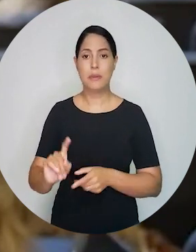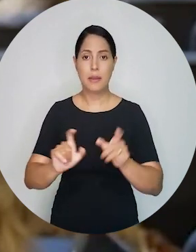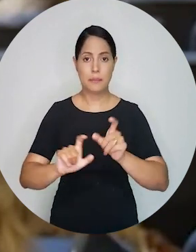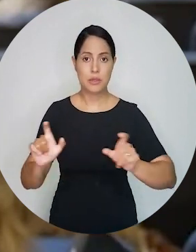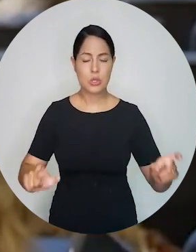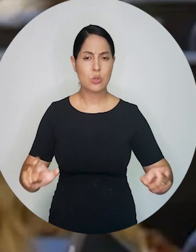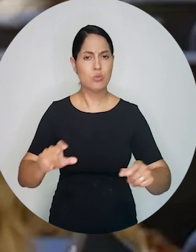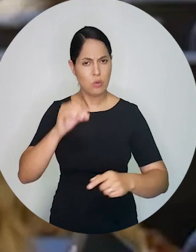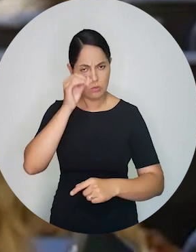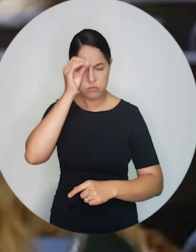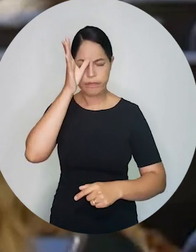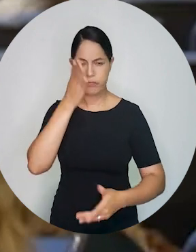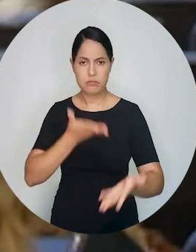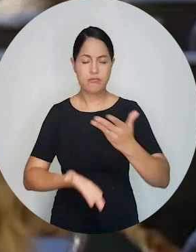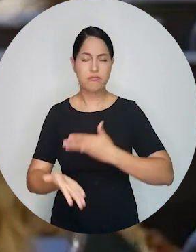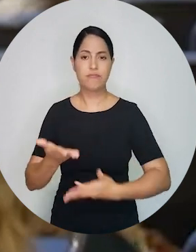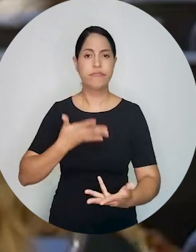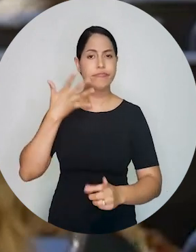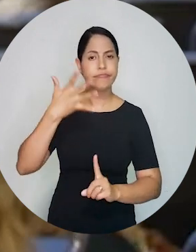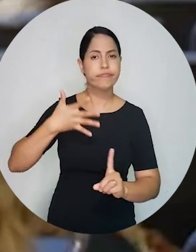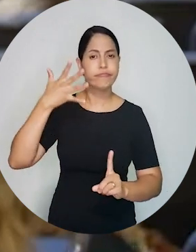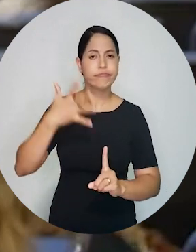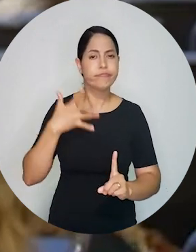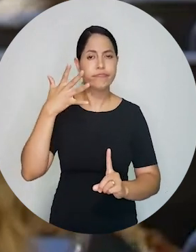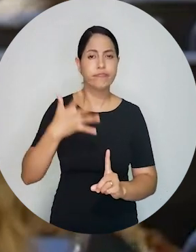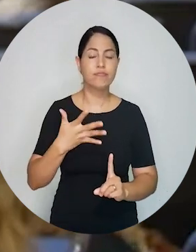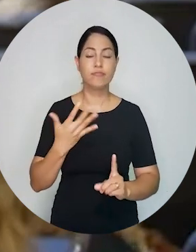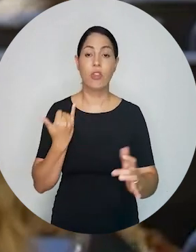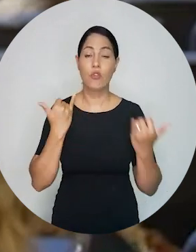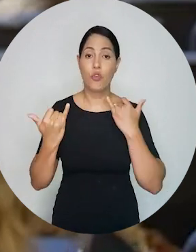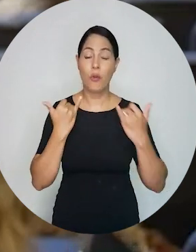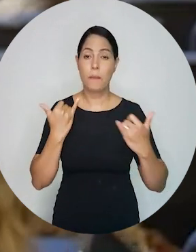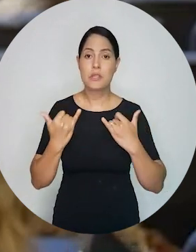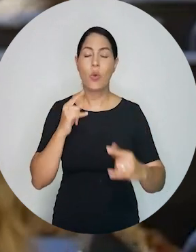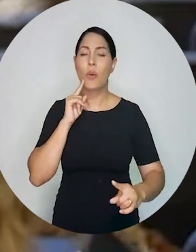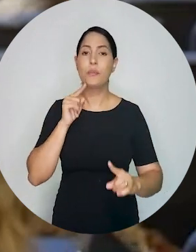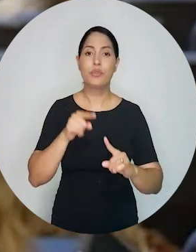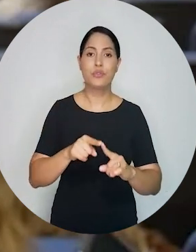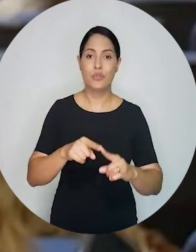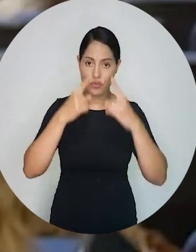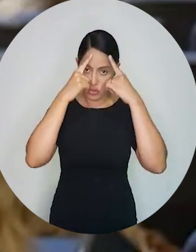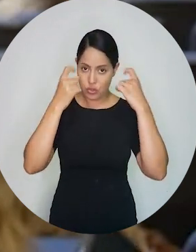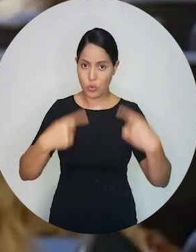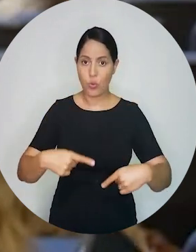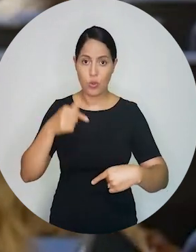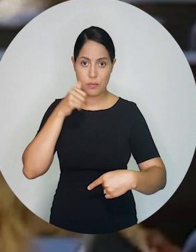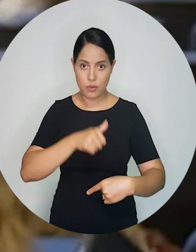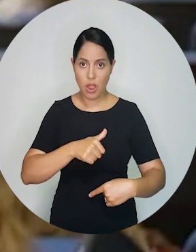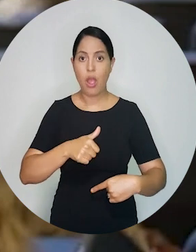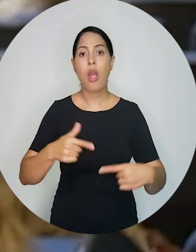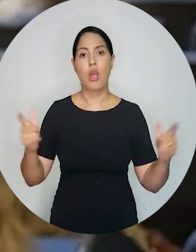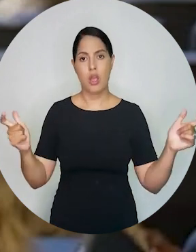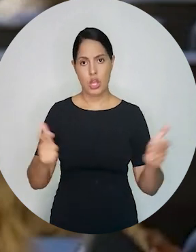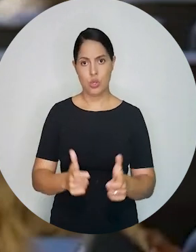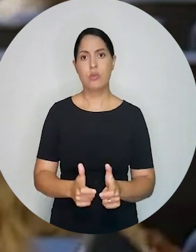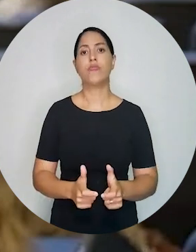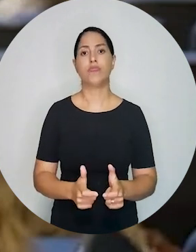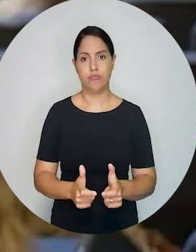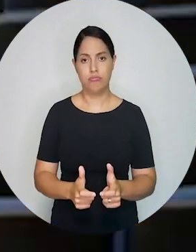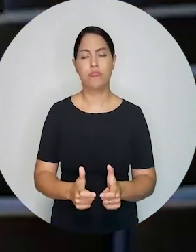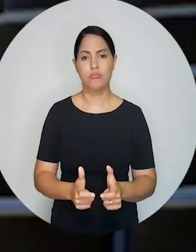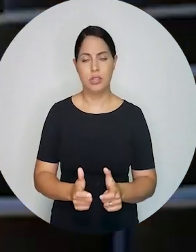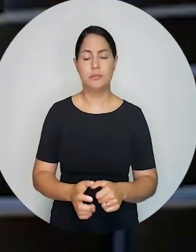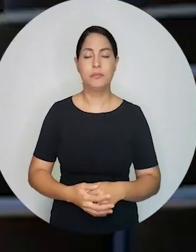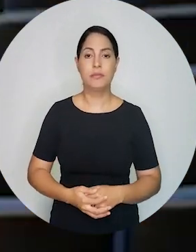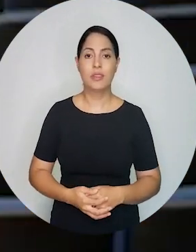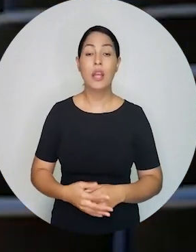daí muito conhecimento, muita informação e contribuir naquilo que a gente sempre busca, que é a redução da violência